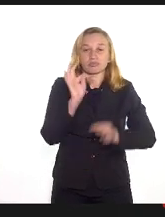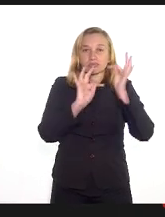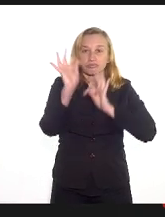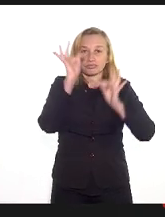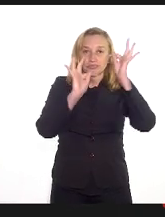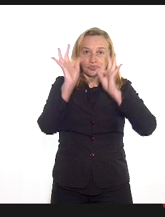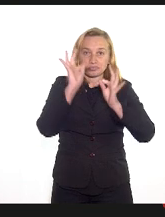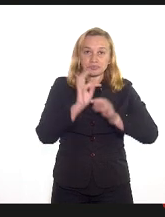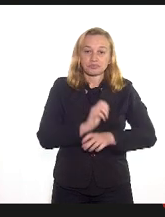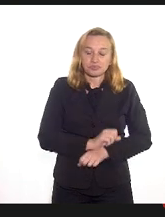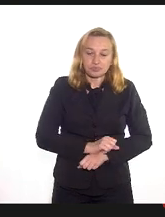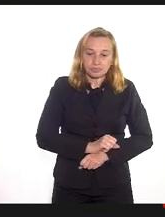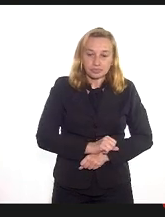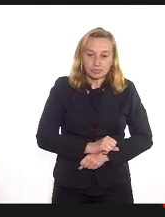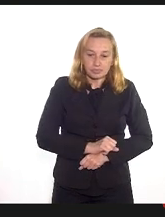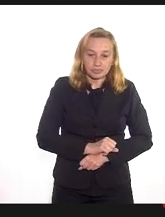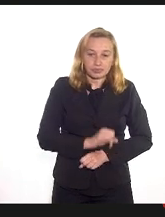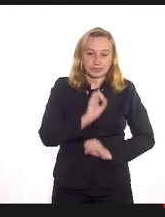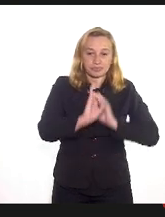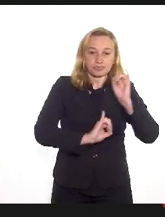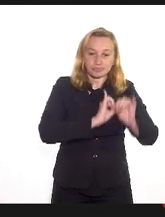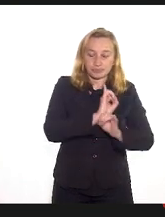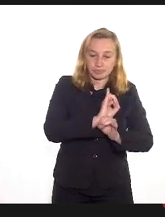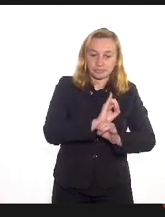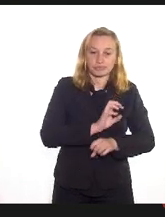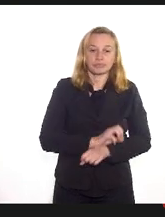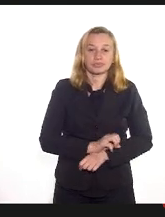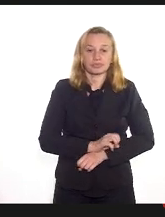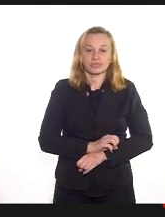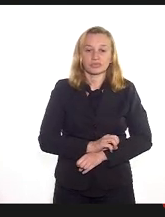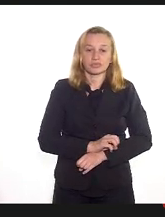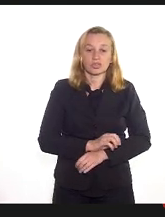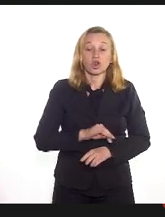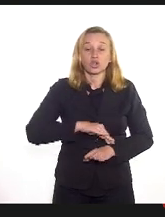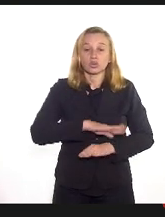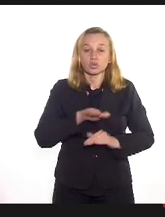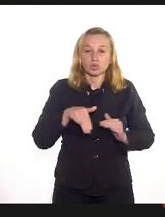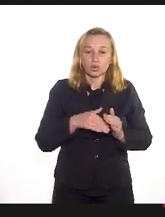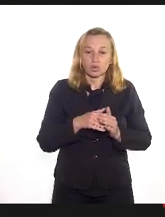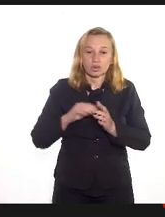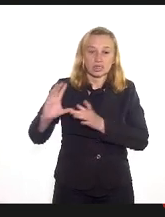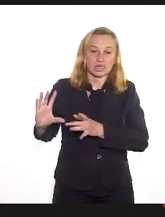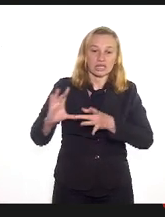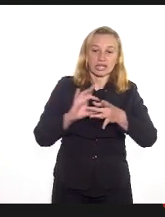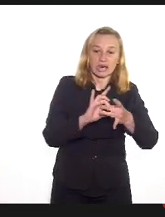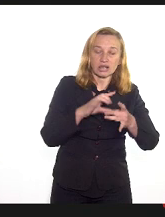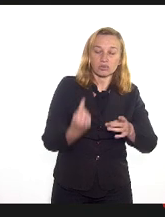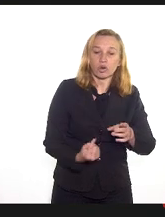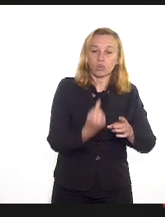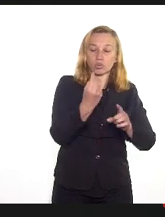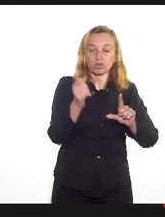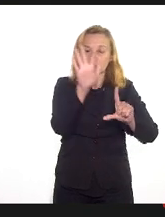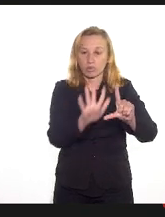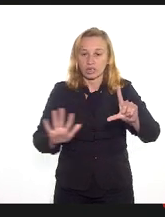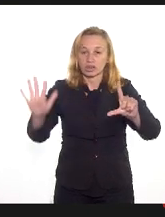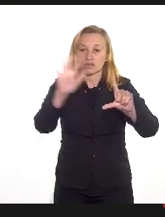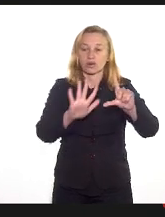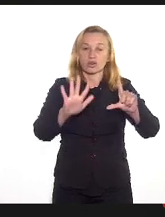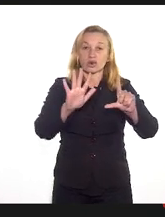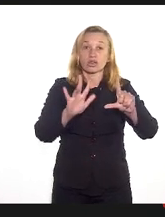tecnologia da internet das coisas, né? Todo esse ambiente ligado numa única plataforma, visando o